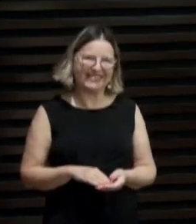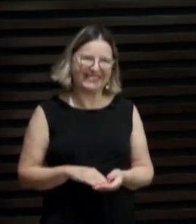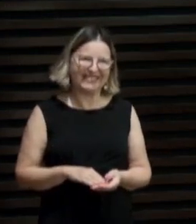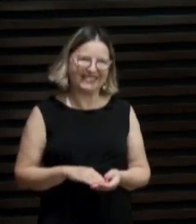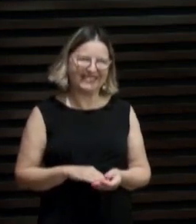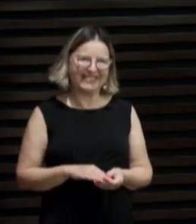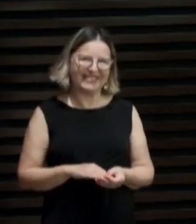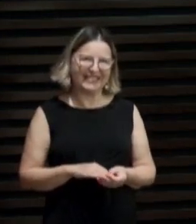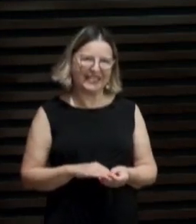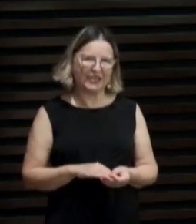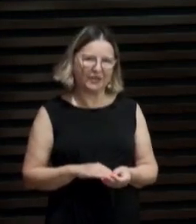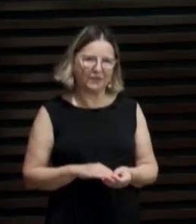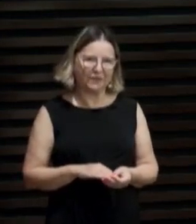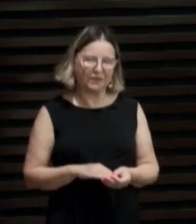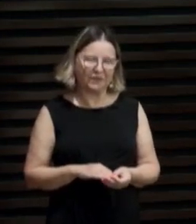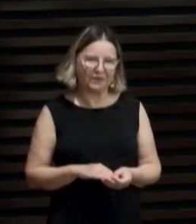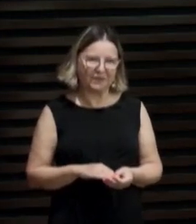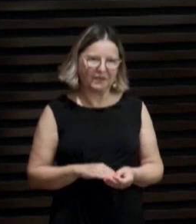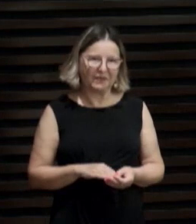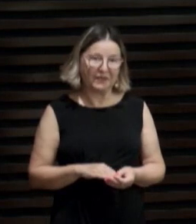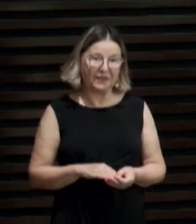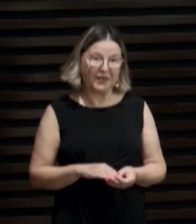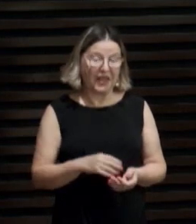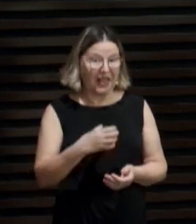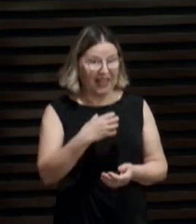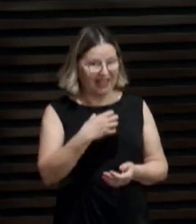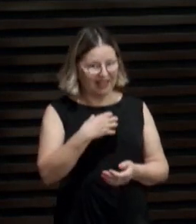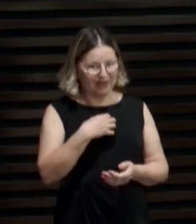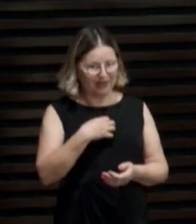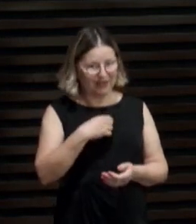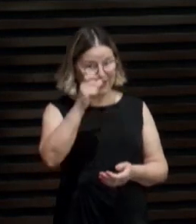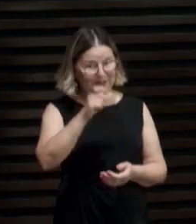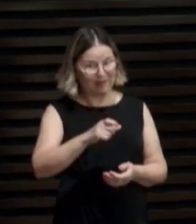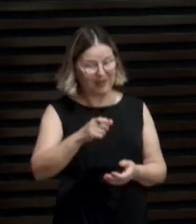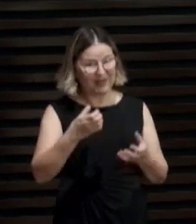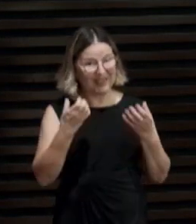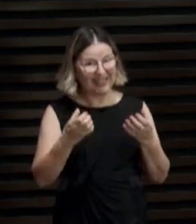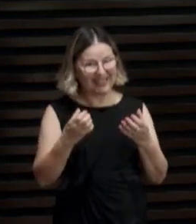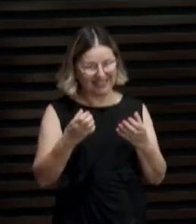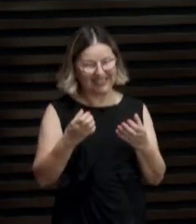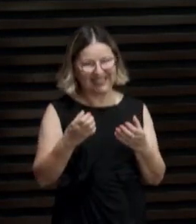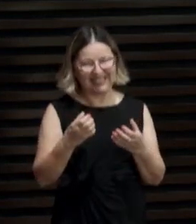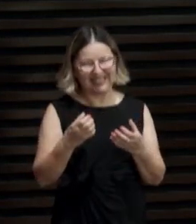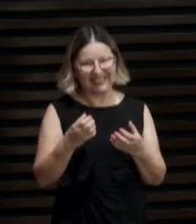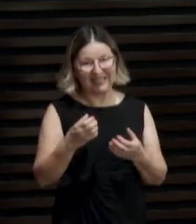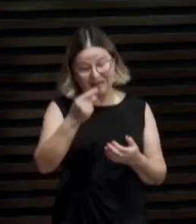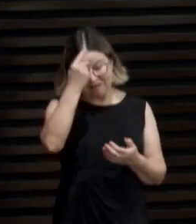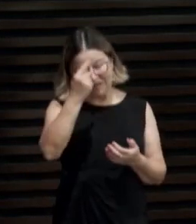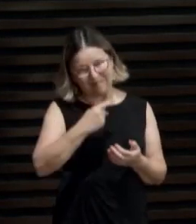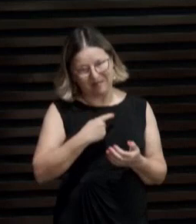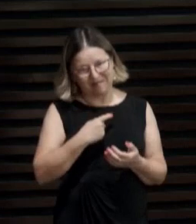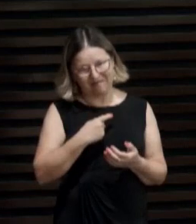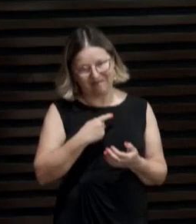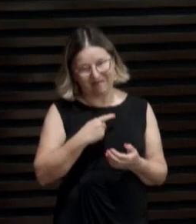adequado à maneira que a pessoa quer viver naquele momento. Mas a palavra de Deus não dá essa opção para nós. O